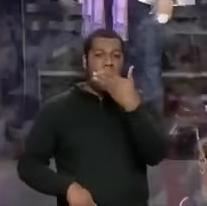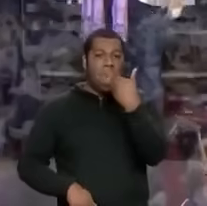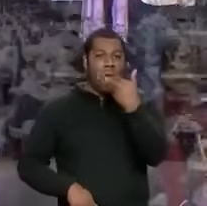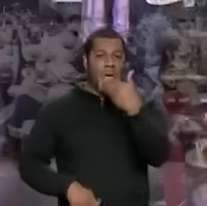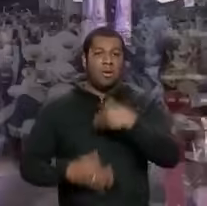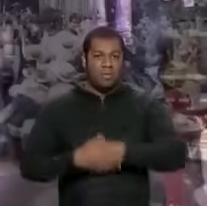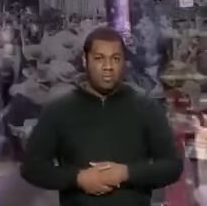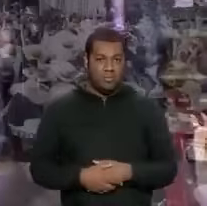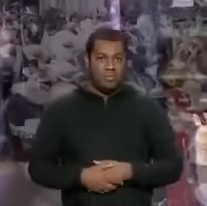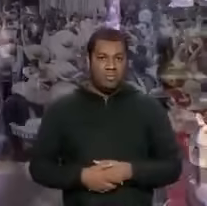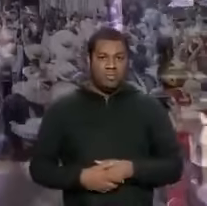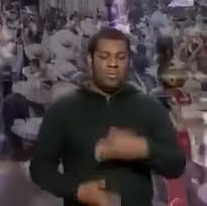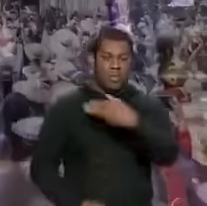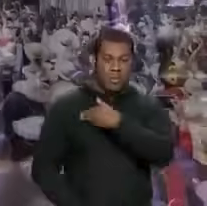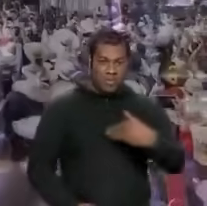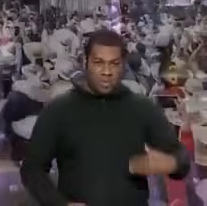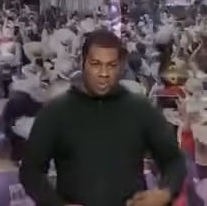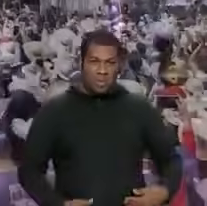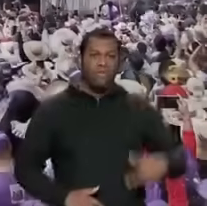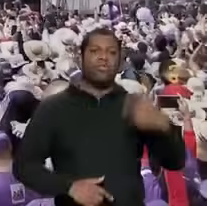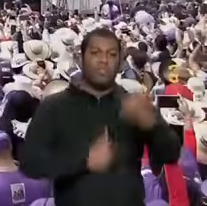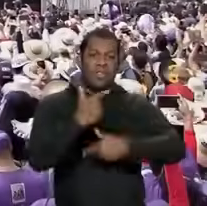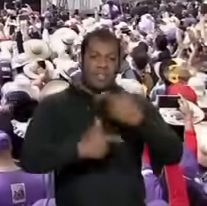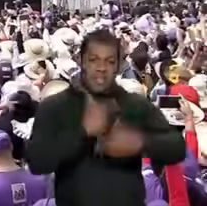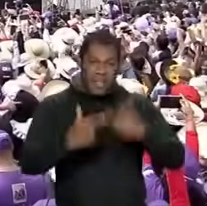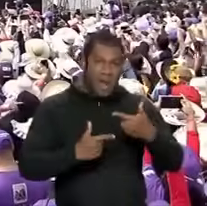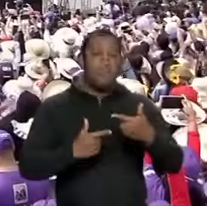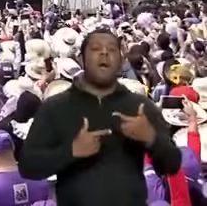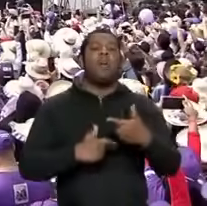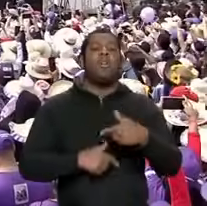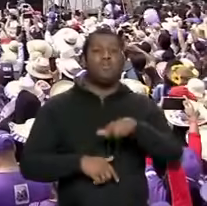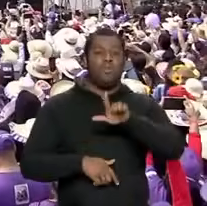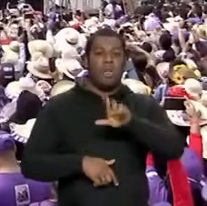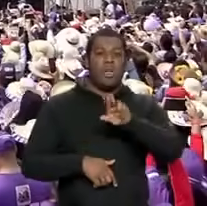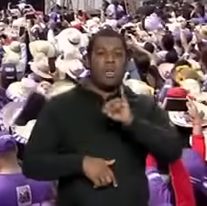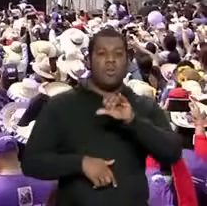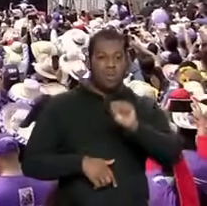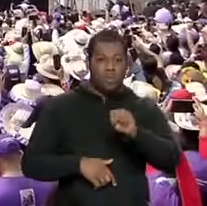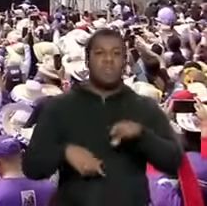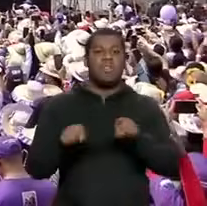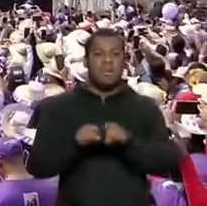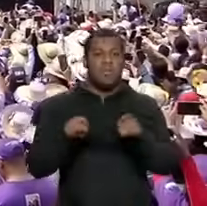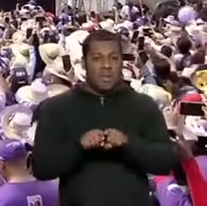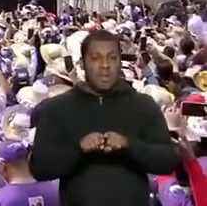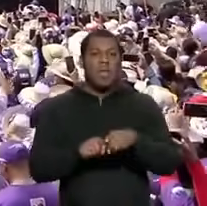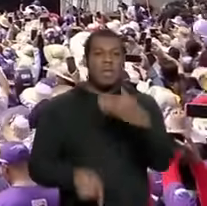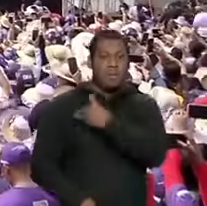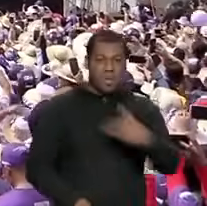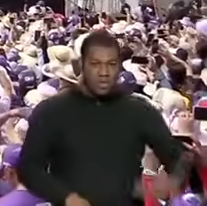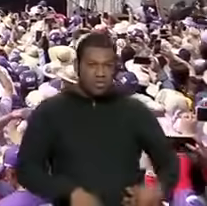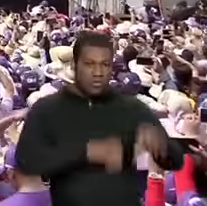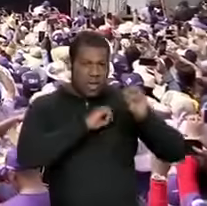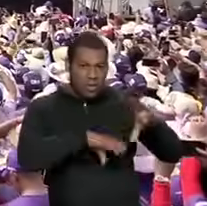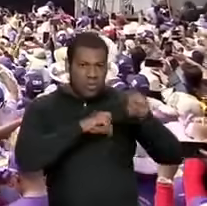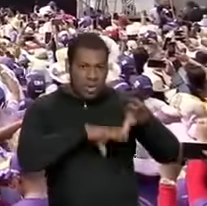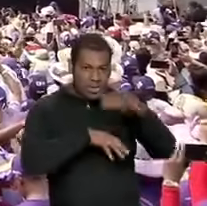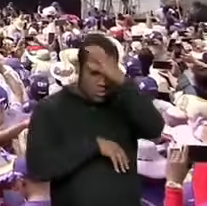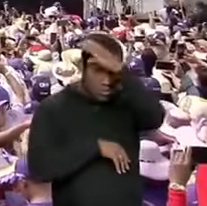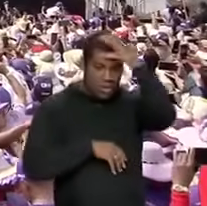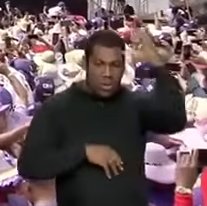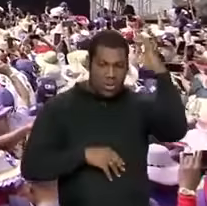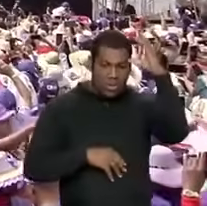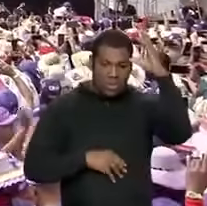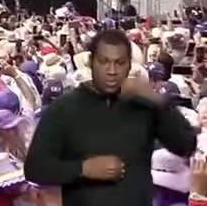o ministro de estado do Trabalho e Emprego Luiz Marinho o ministro de Saúde do Estado da Educação Camilo